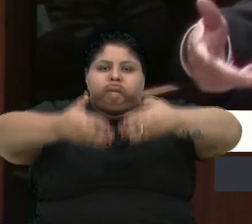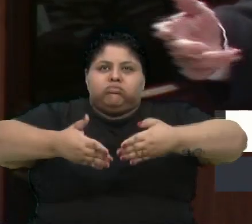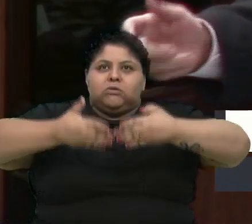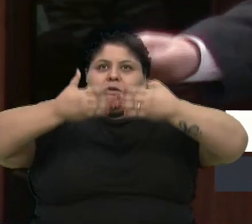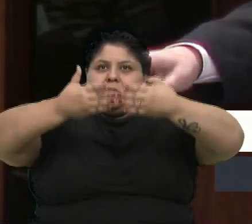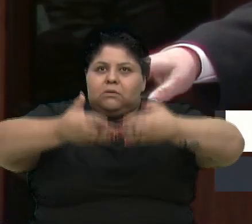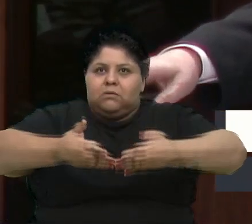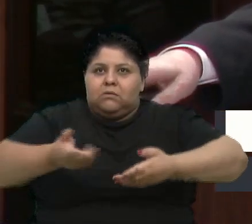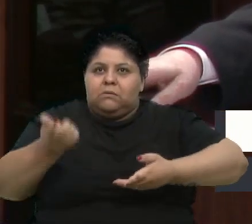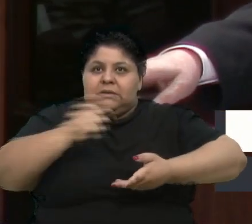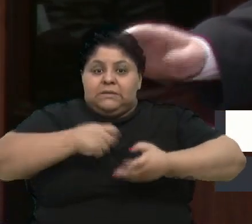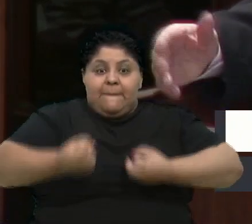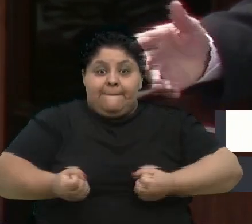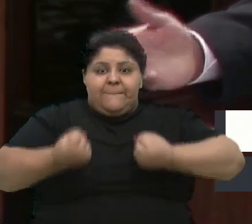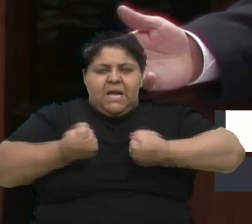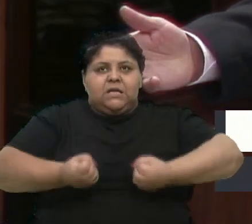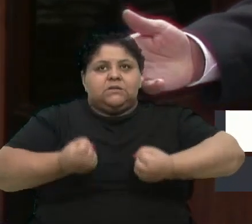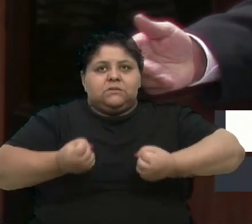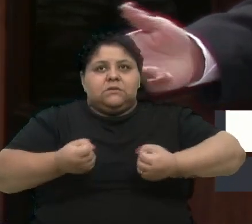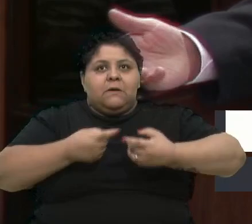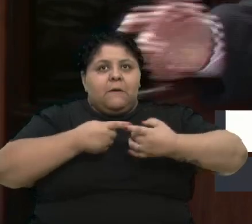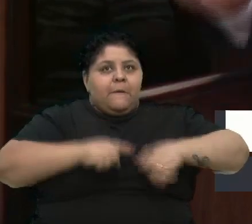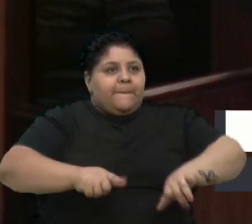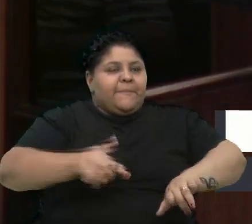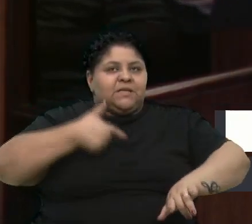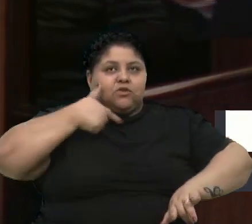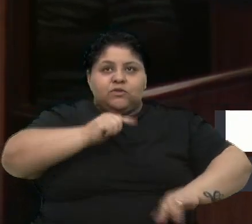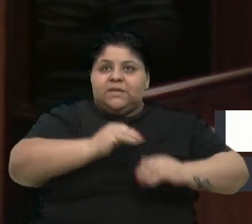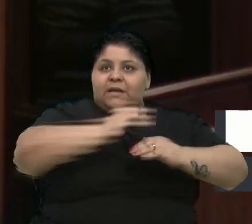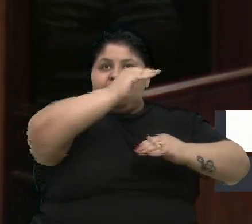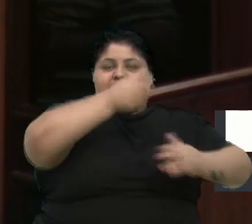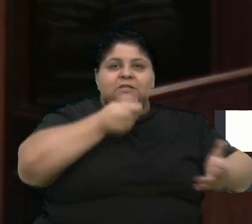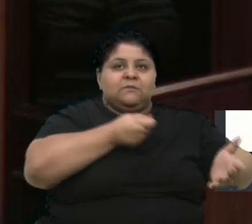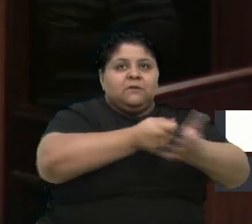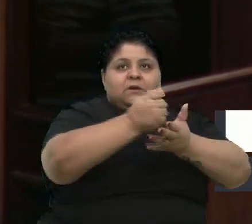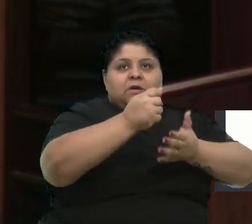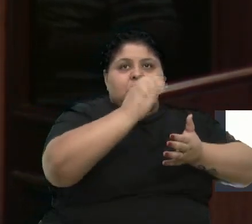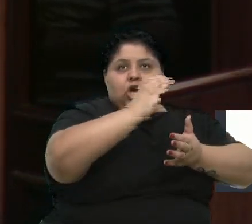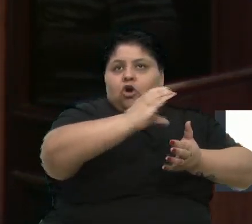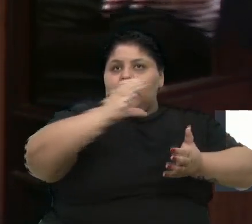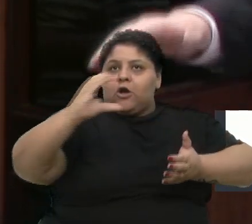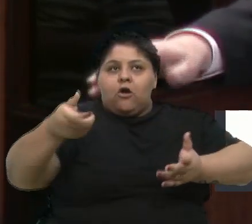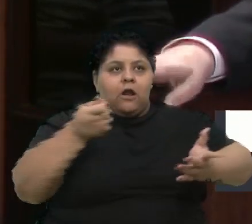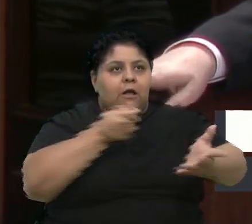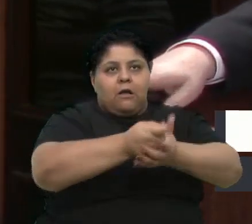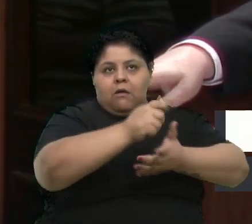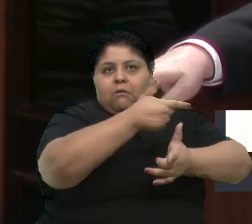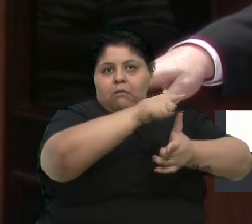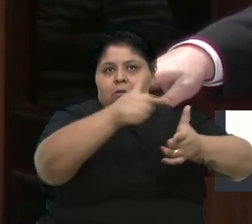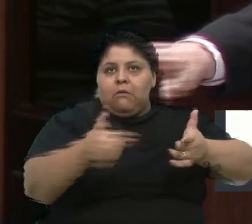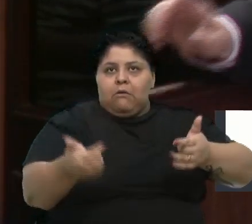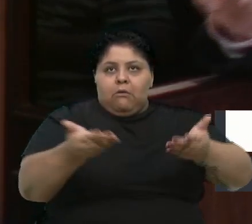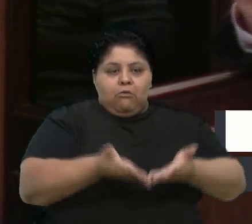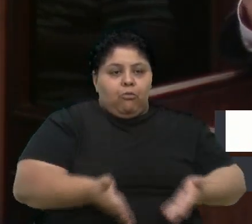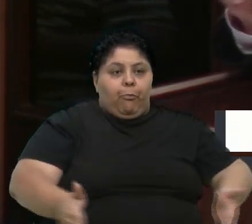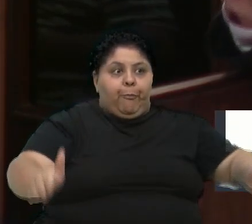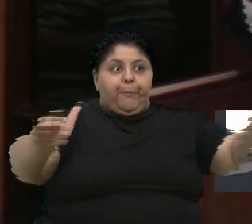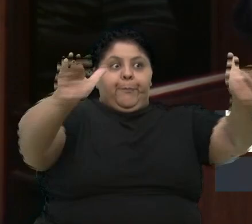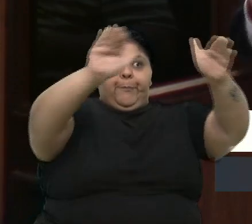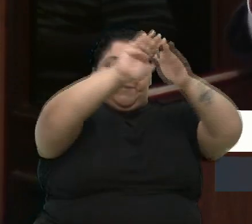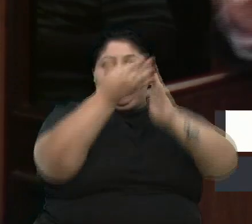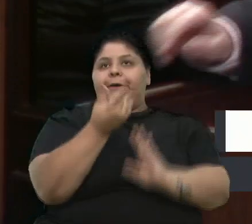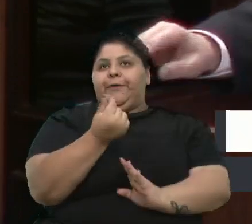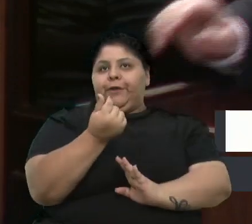de peso para transacionar, mas não dão mais conta para pagar uma Coca-Cola, para pagar qualquer coisa, é um pacote de dinheiro. Nós,